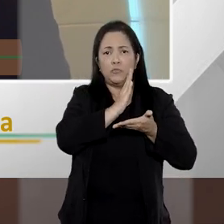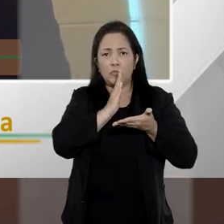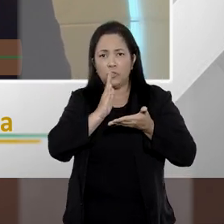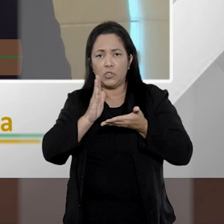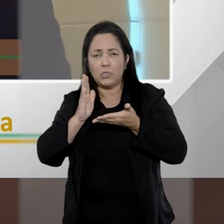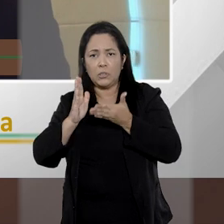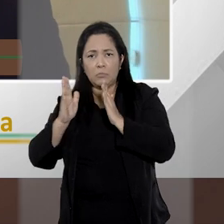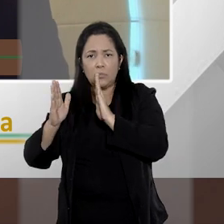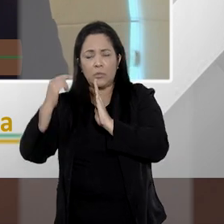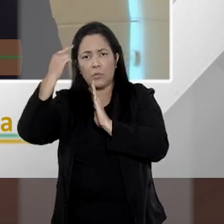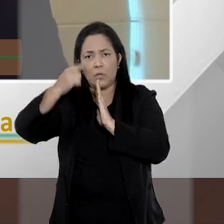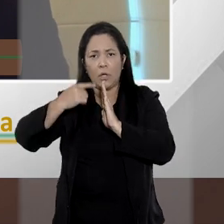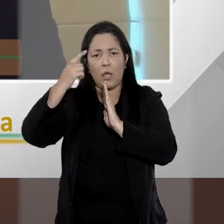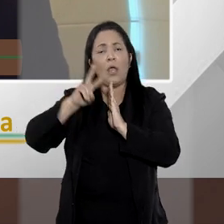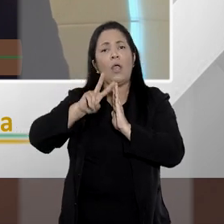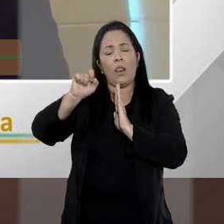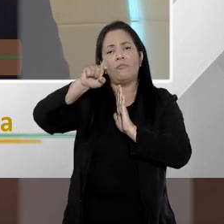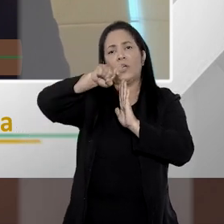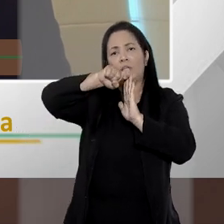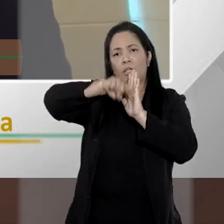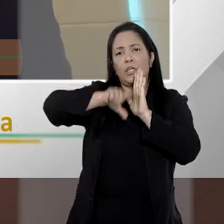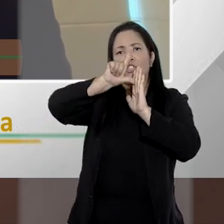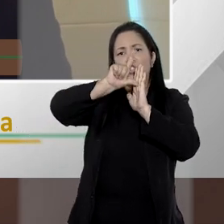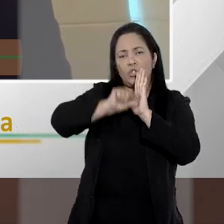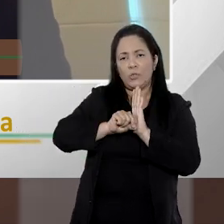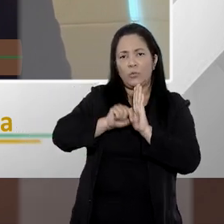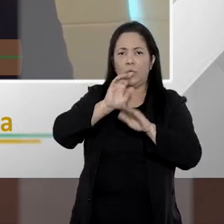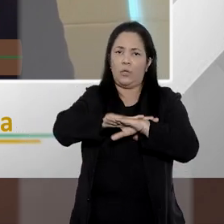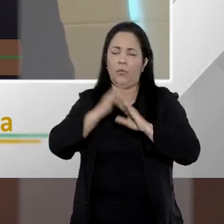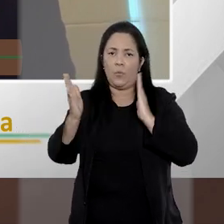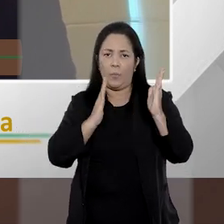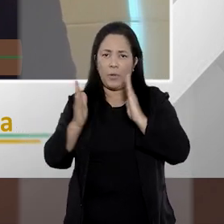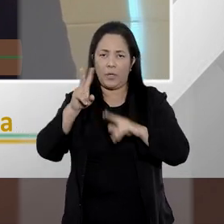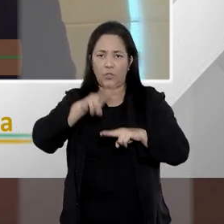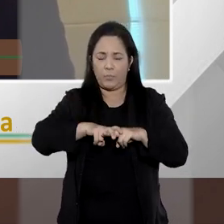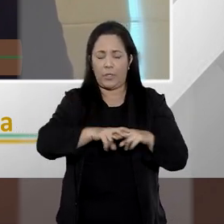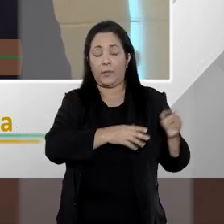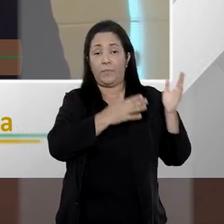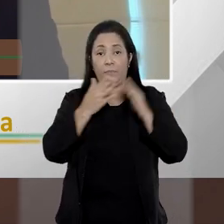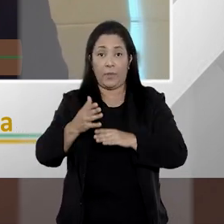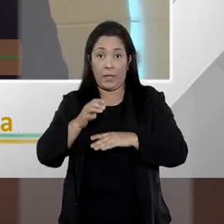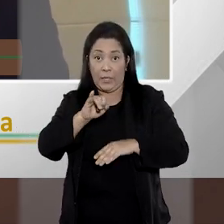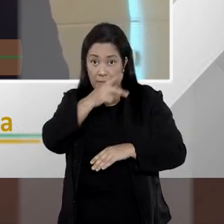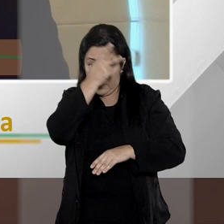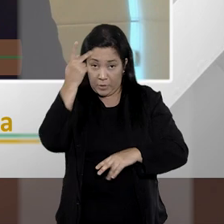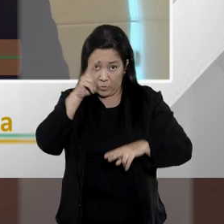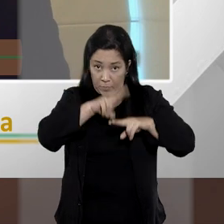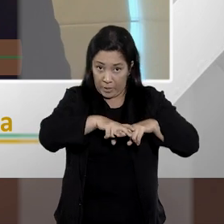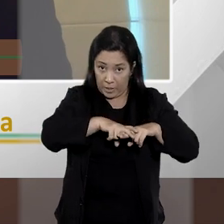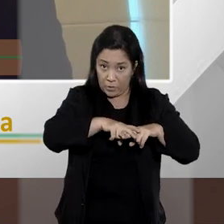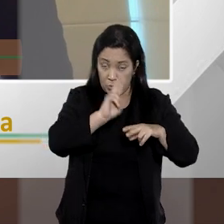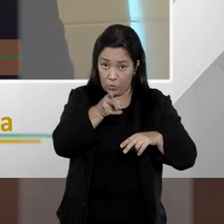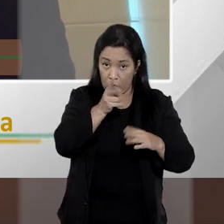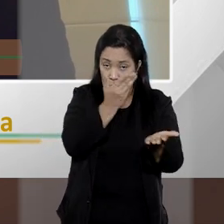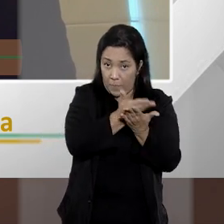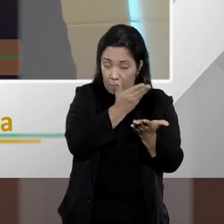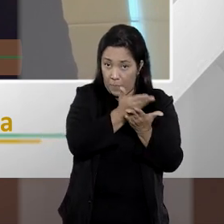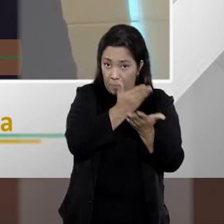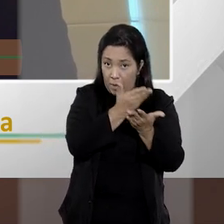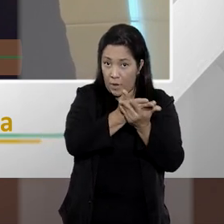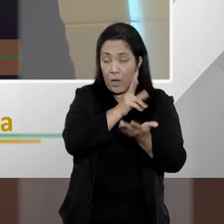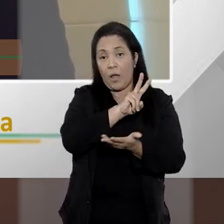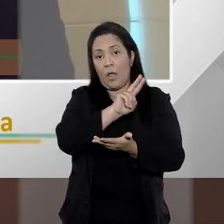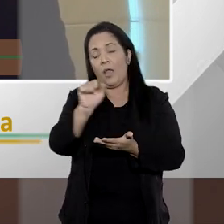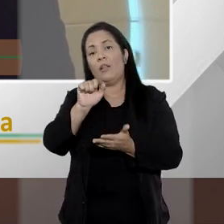LEP, reduziria 1 dia de pena. Já na remissão pelos estudos, também divididas em 3 dias, com 12 horas de estudo,